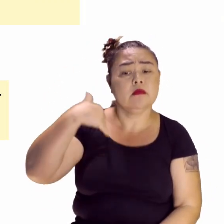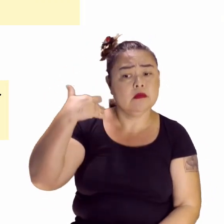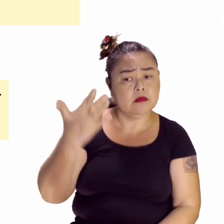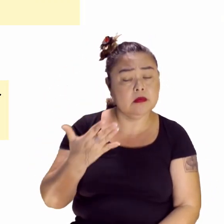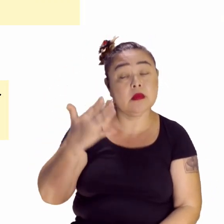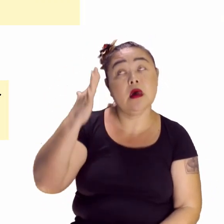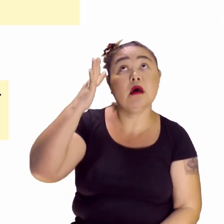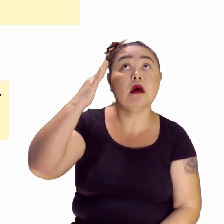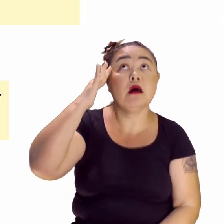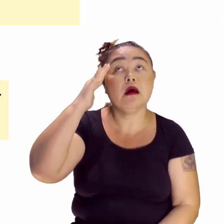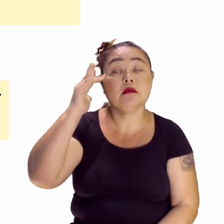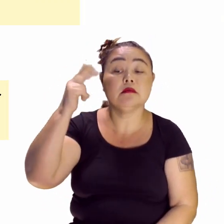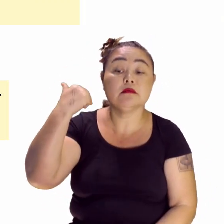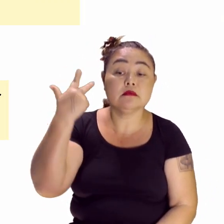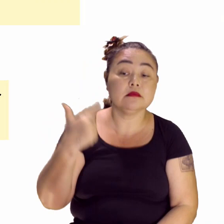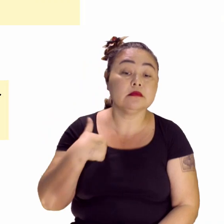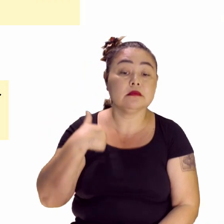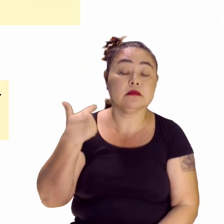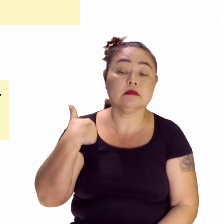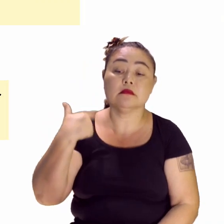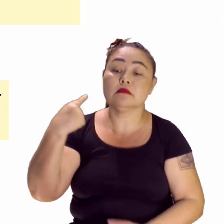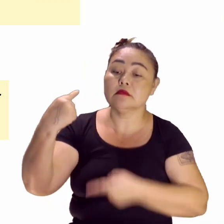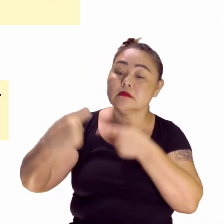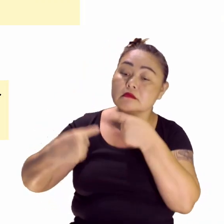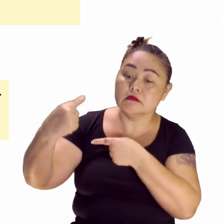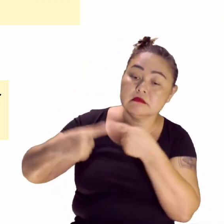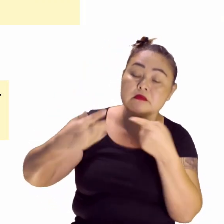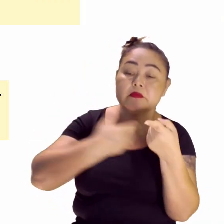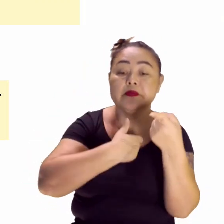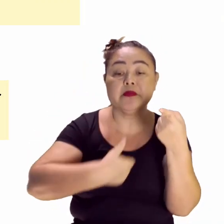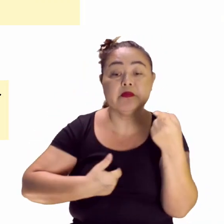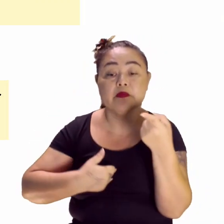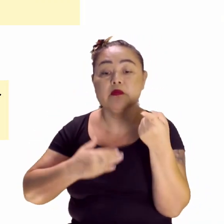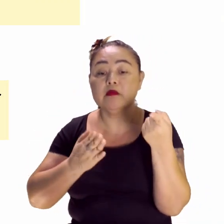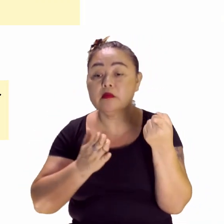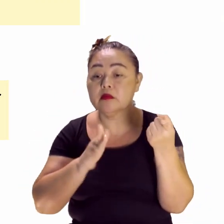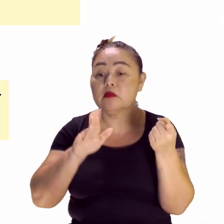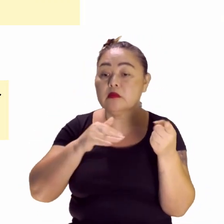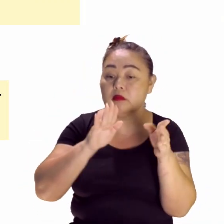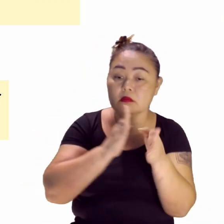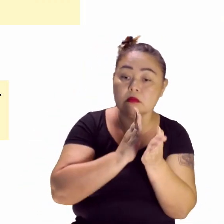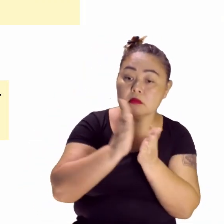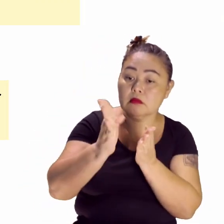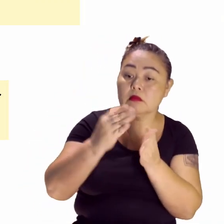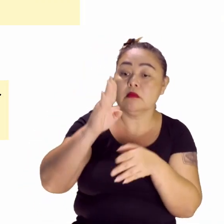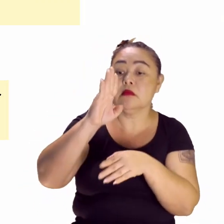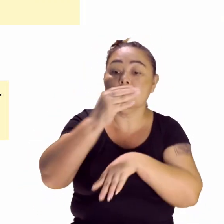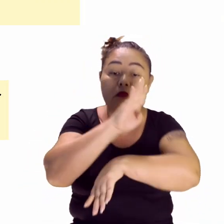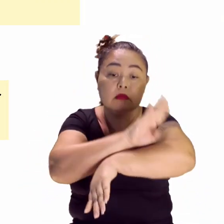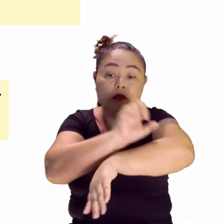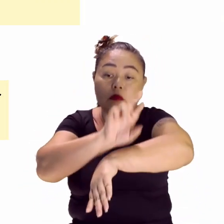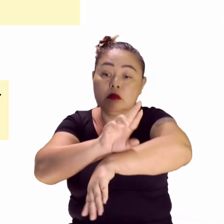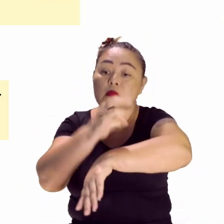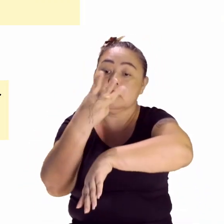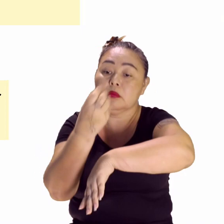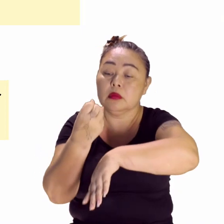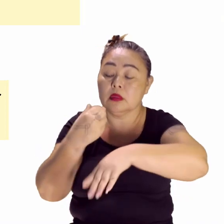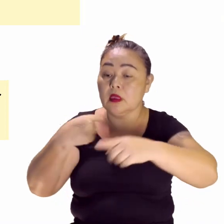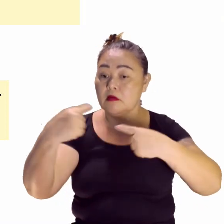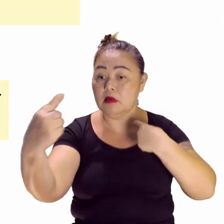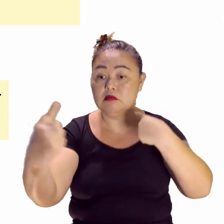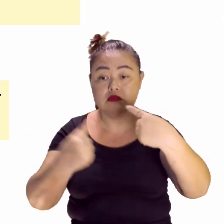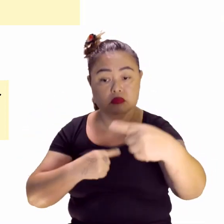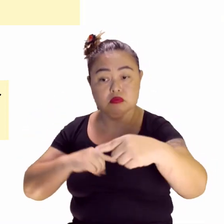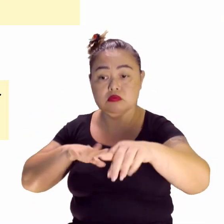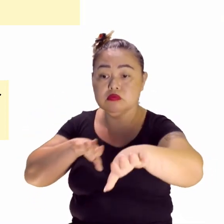aí sonhados né muitas políticas falarem duplicar alguns trechos dessa br-364 para tornar um fluxo mais